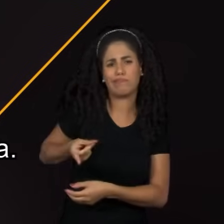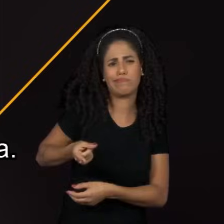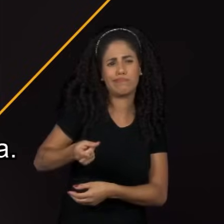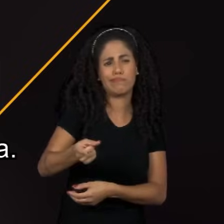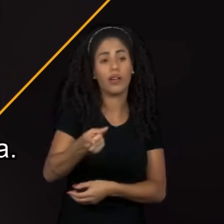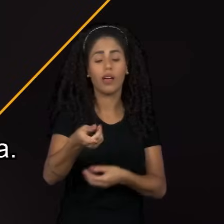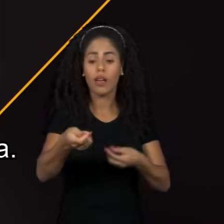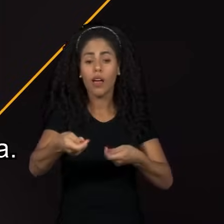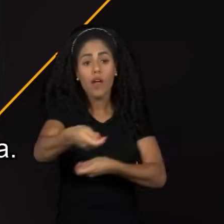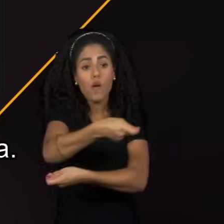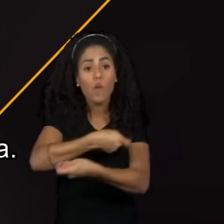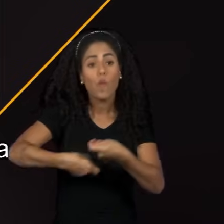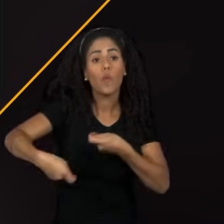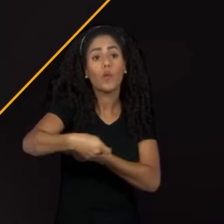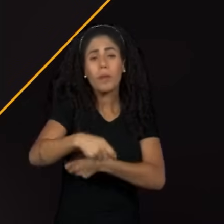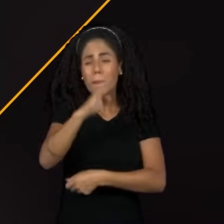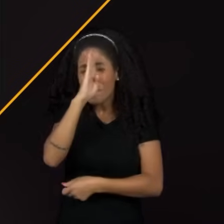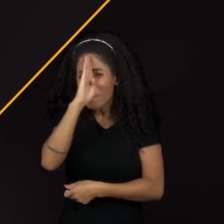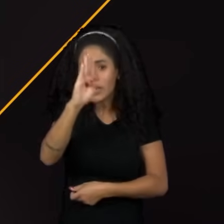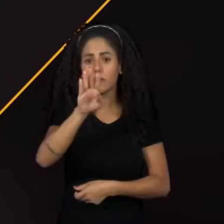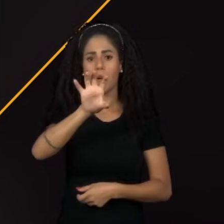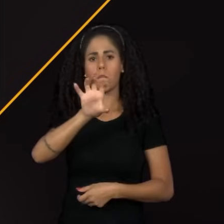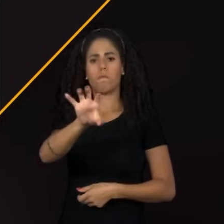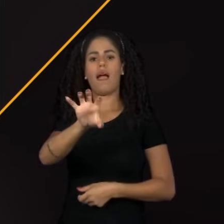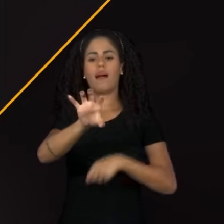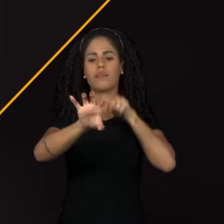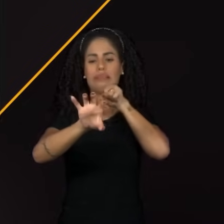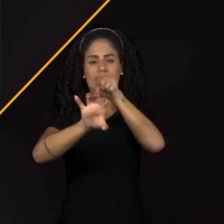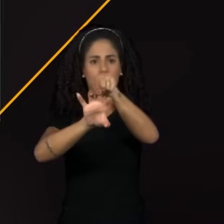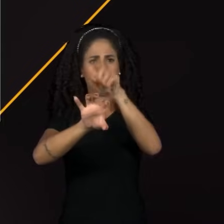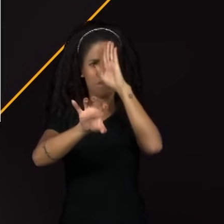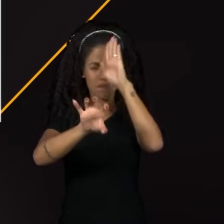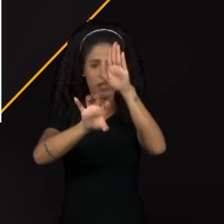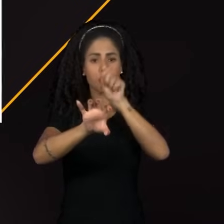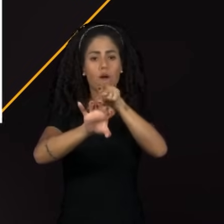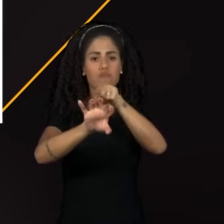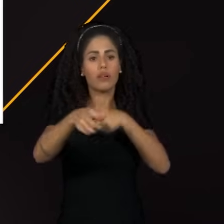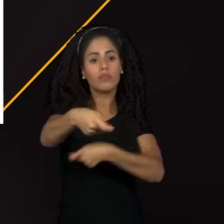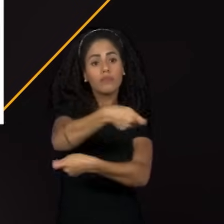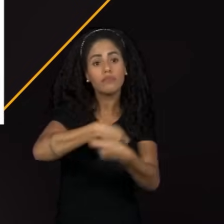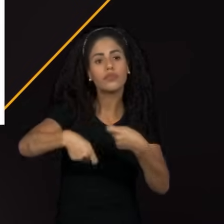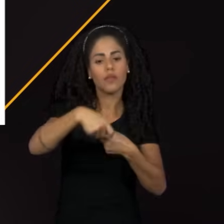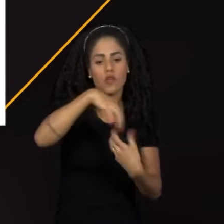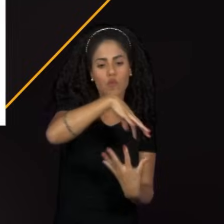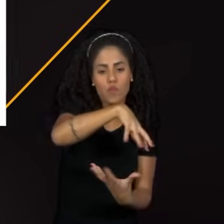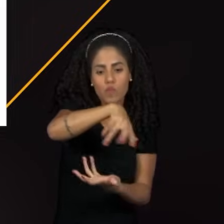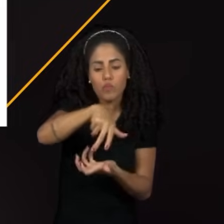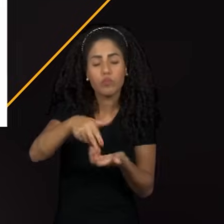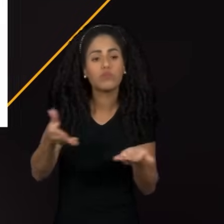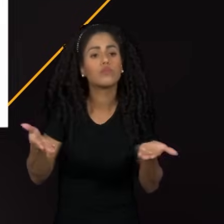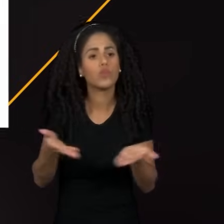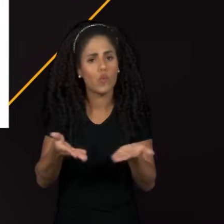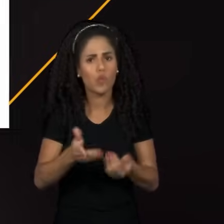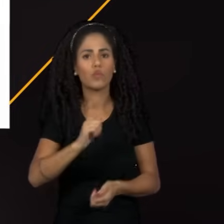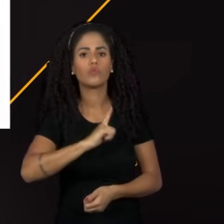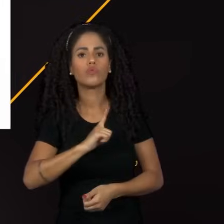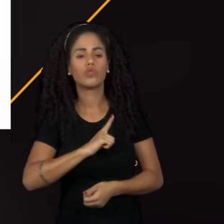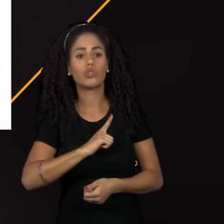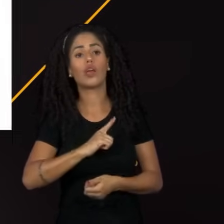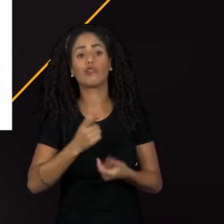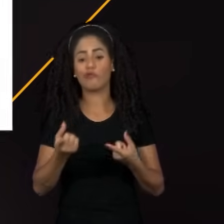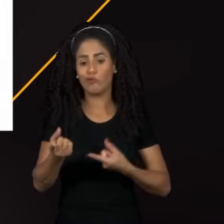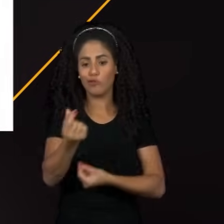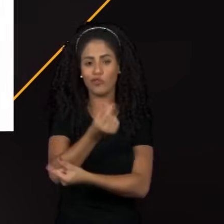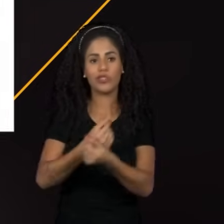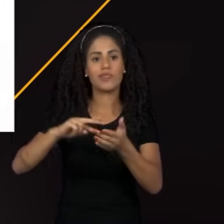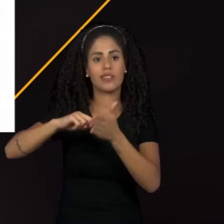economia em cima, de fato, no nosso mundo moderno, o dinheiro é